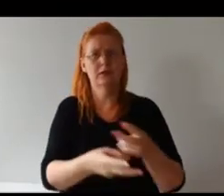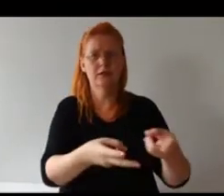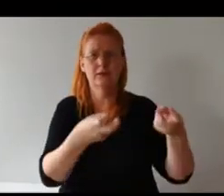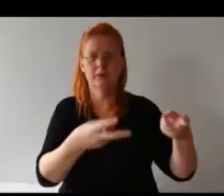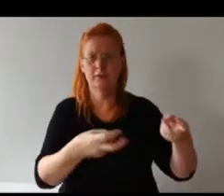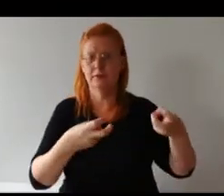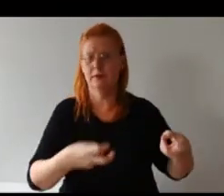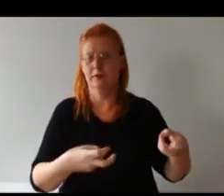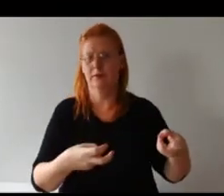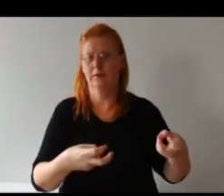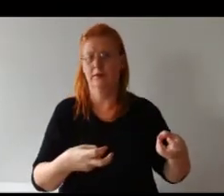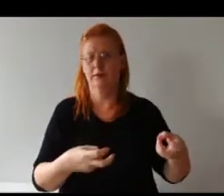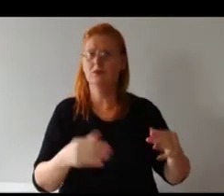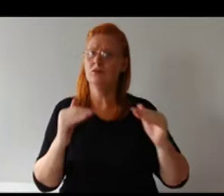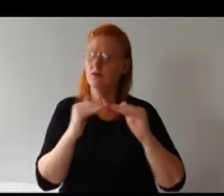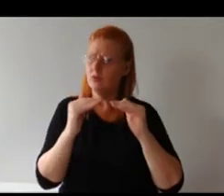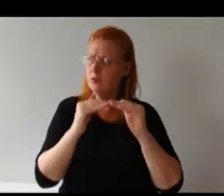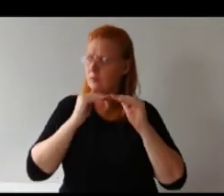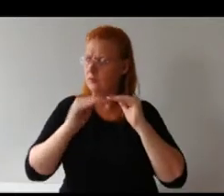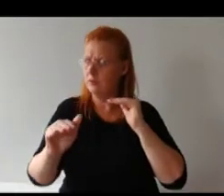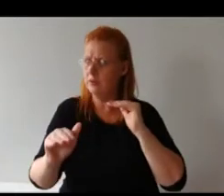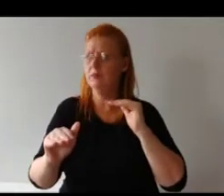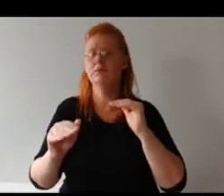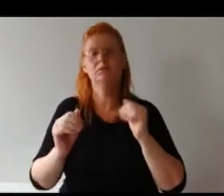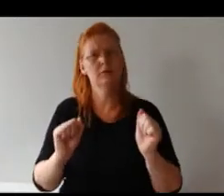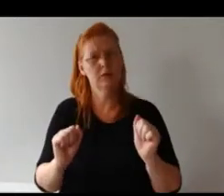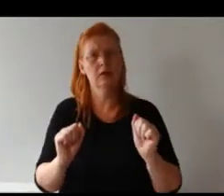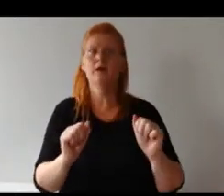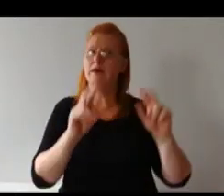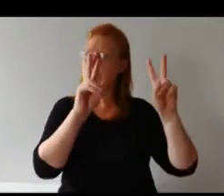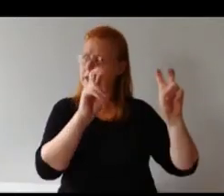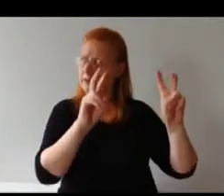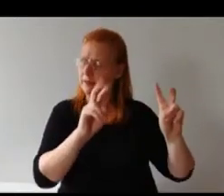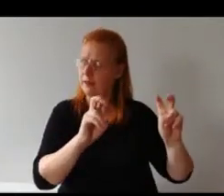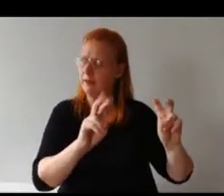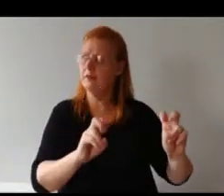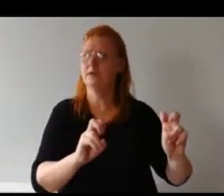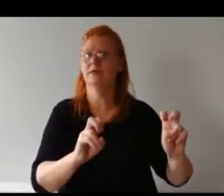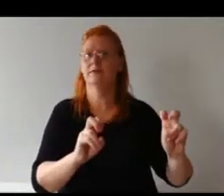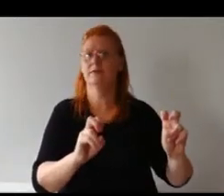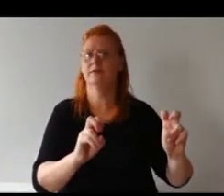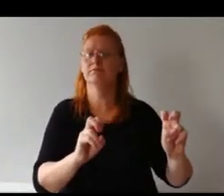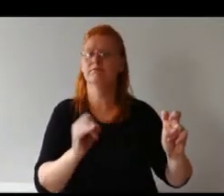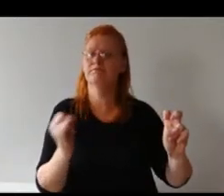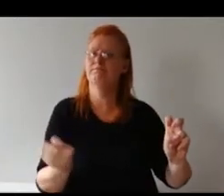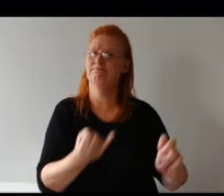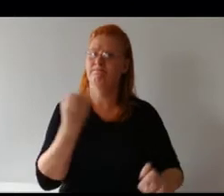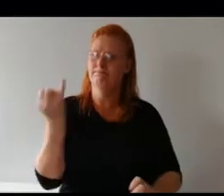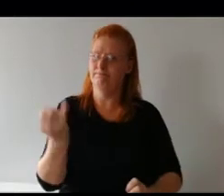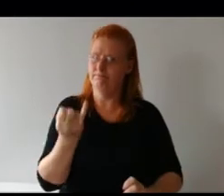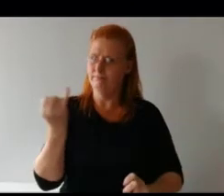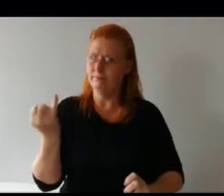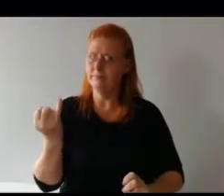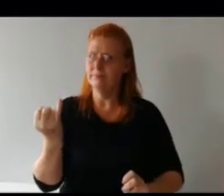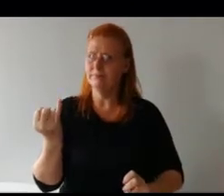Porque se concordam ou não, há pontos também que são importantes